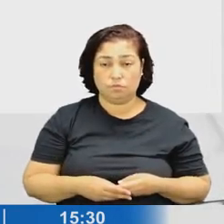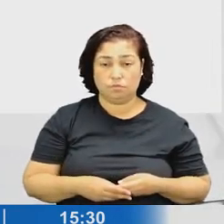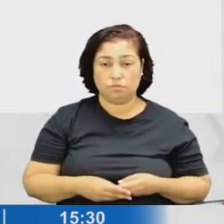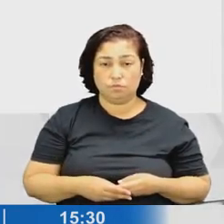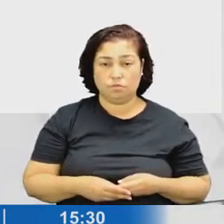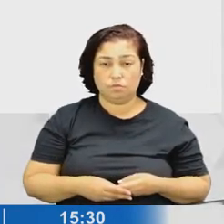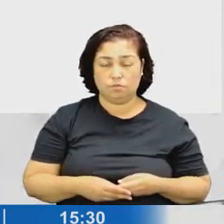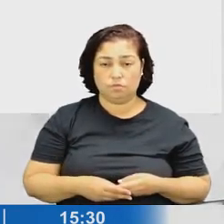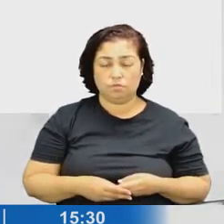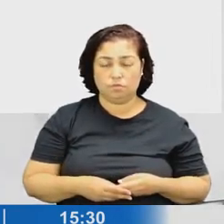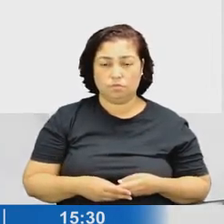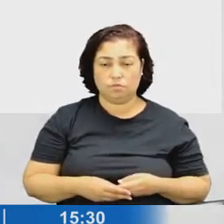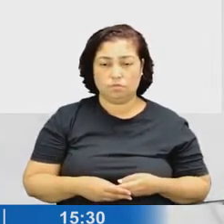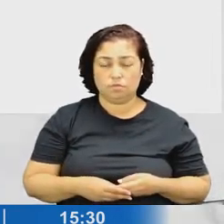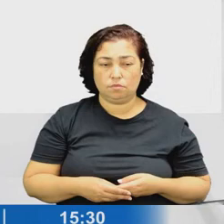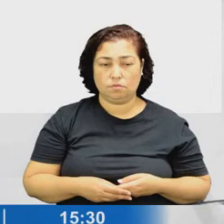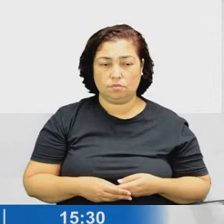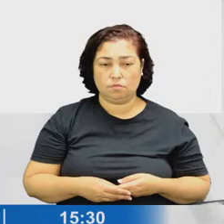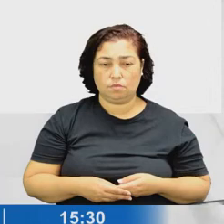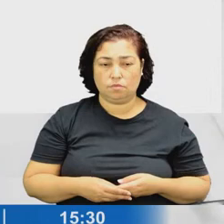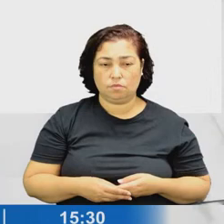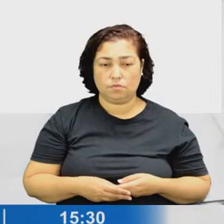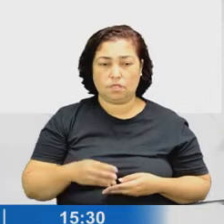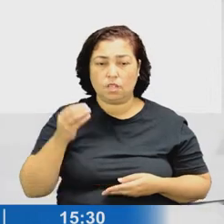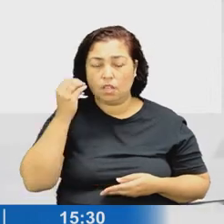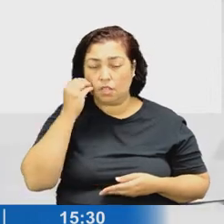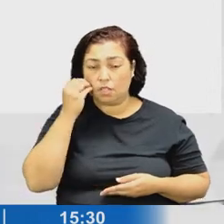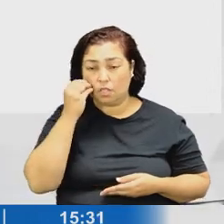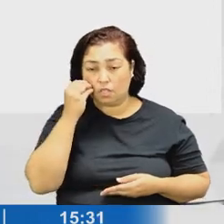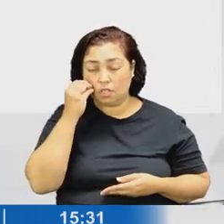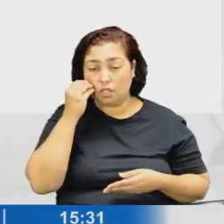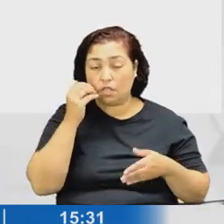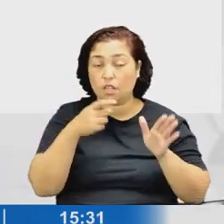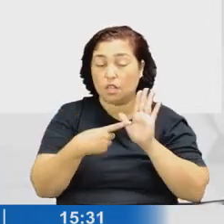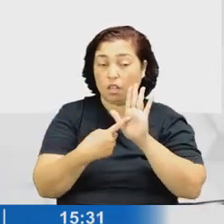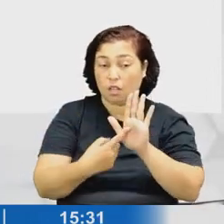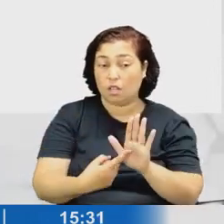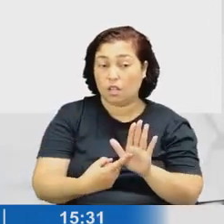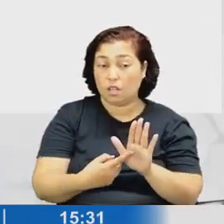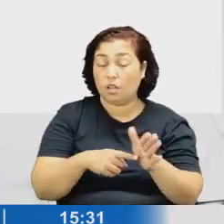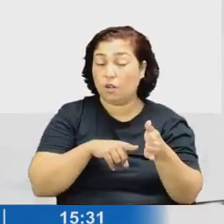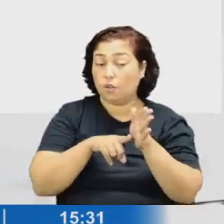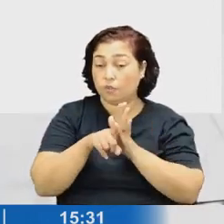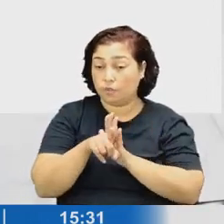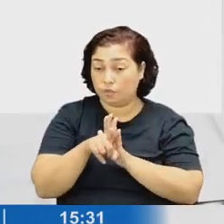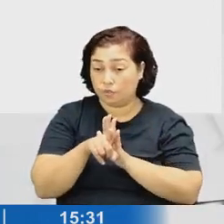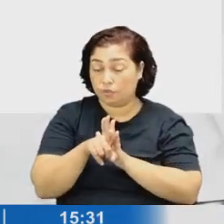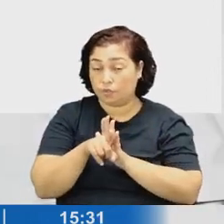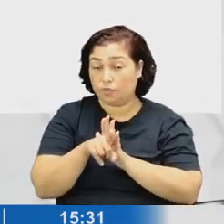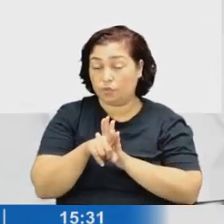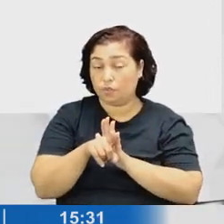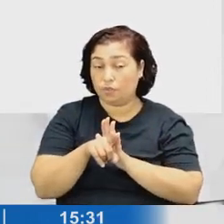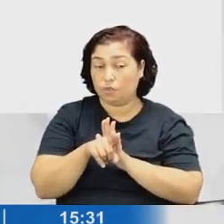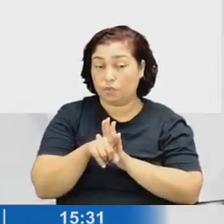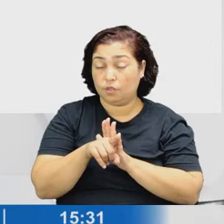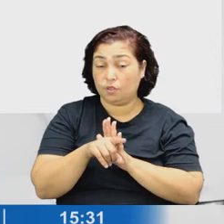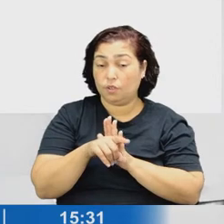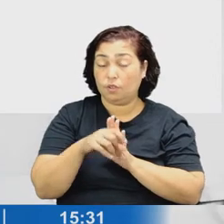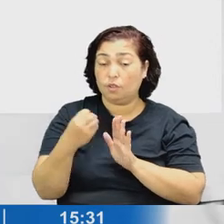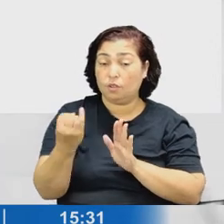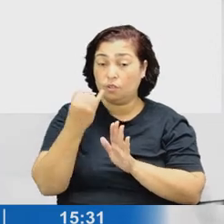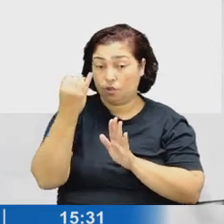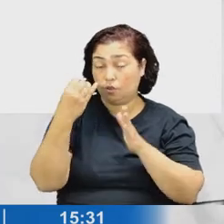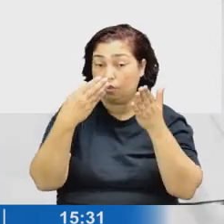qual é a minha causa Então como é que tá faz a mesma coisa assim tenta dar uma nota para vocês terem uma clareza desses pontos aqui que são